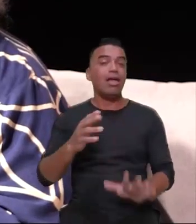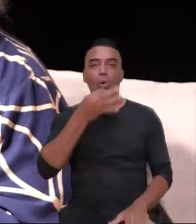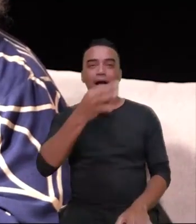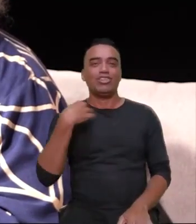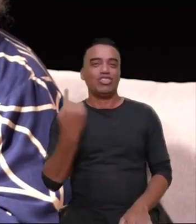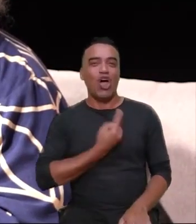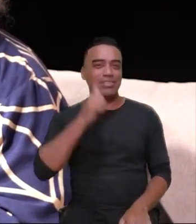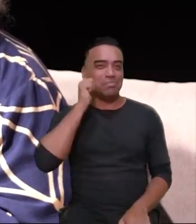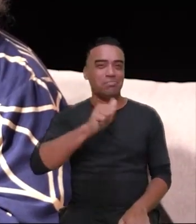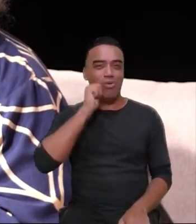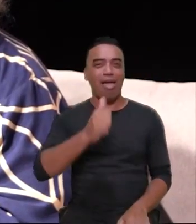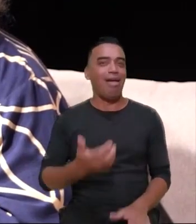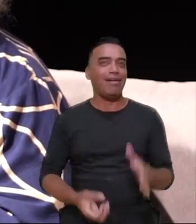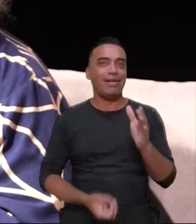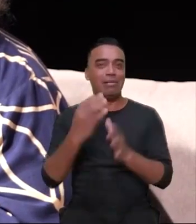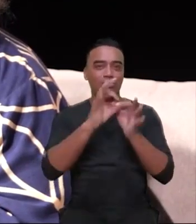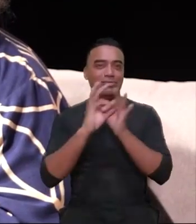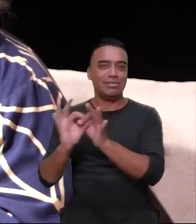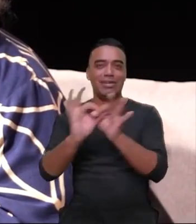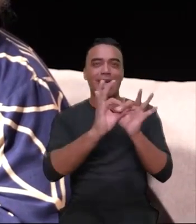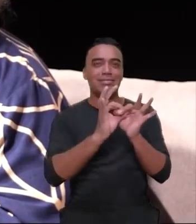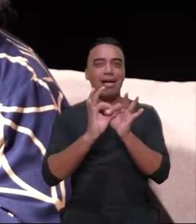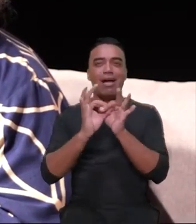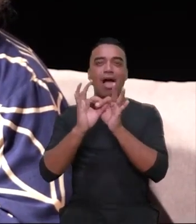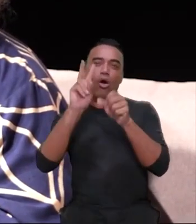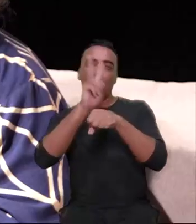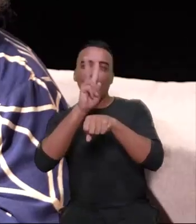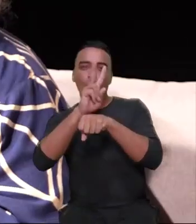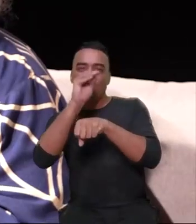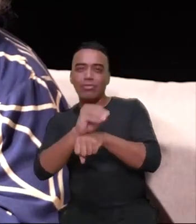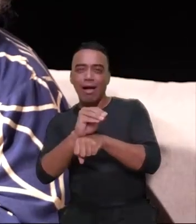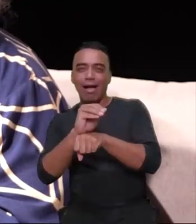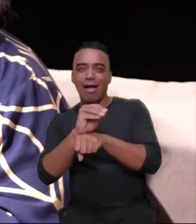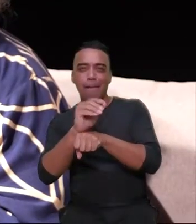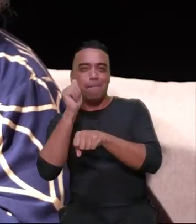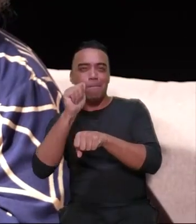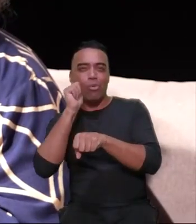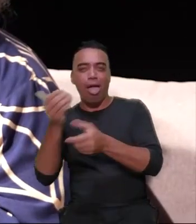nós, mulheres, criamos muito mais laços de cumplicidades,